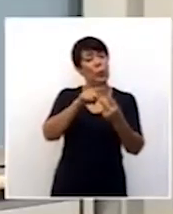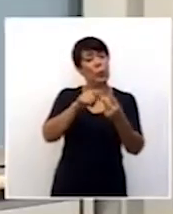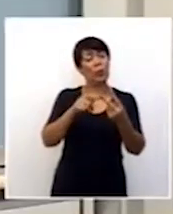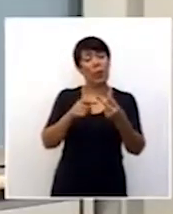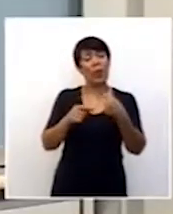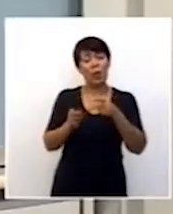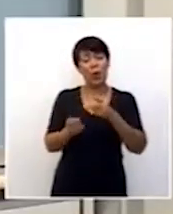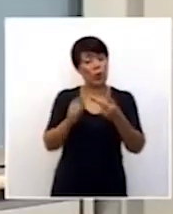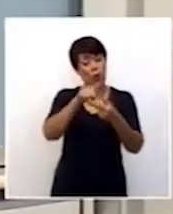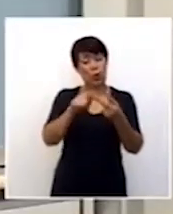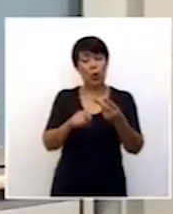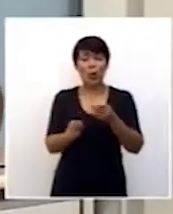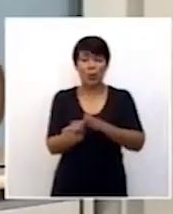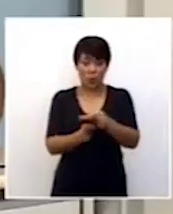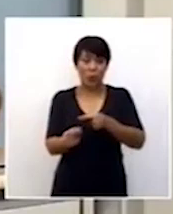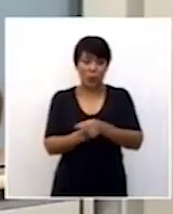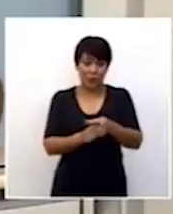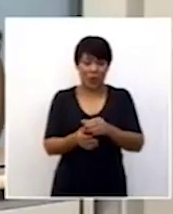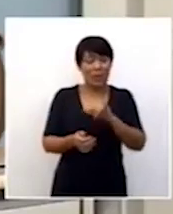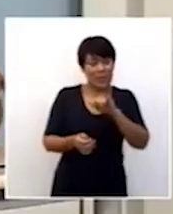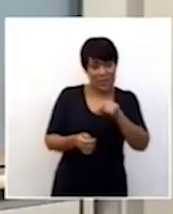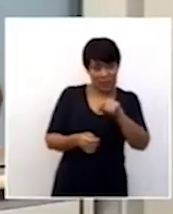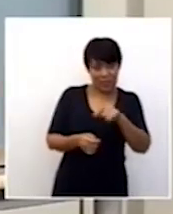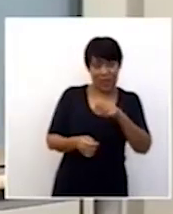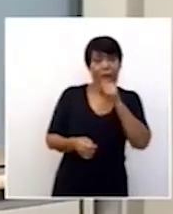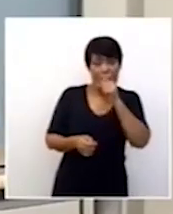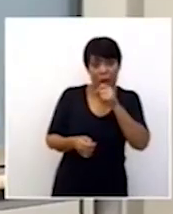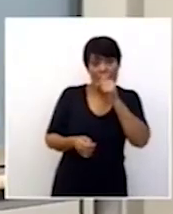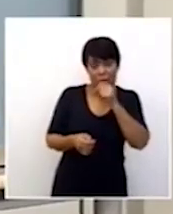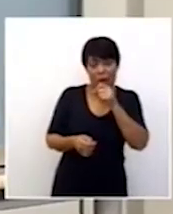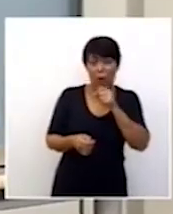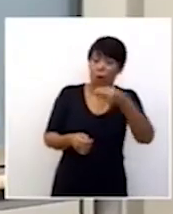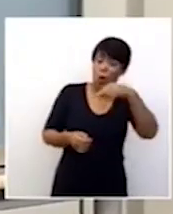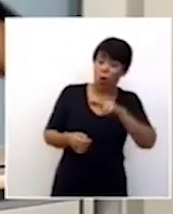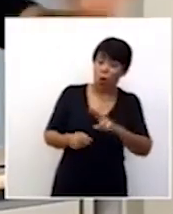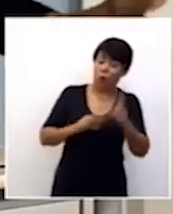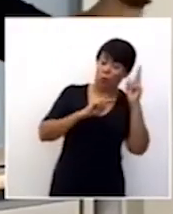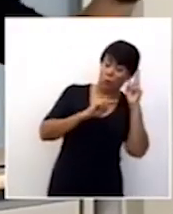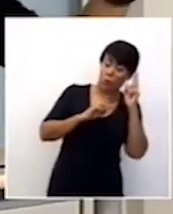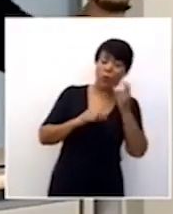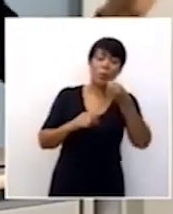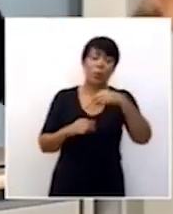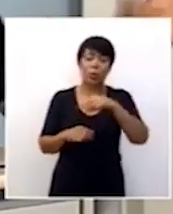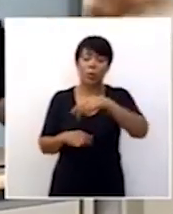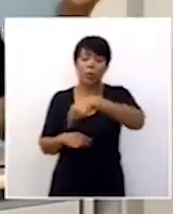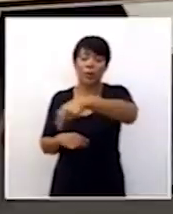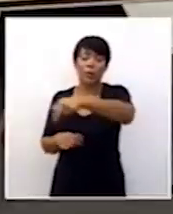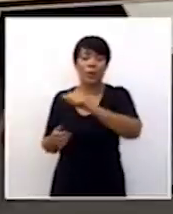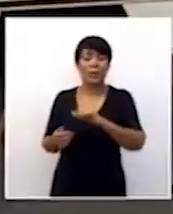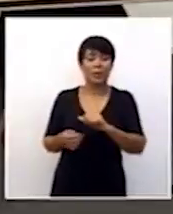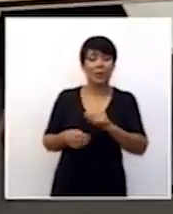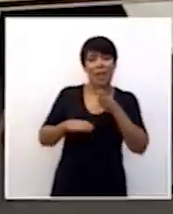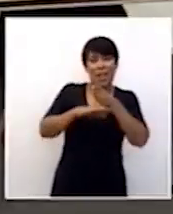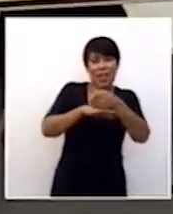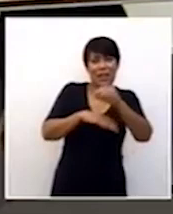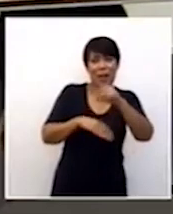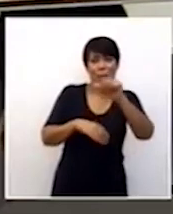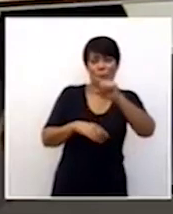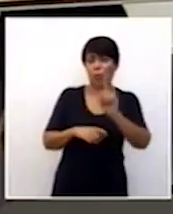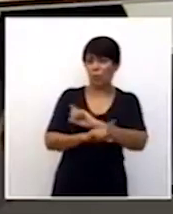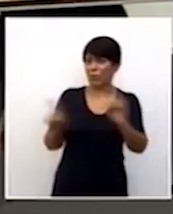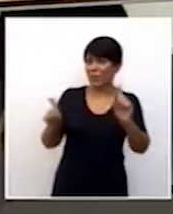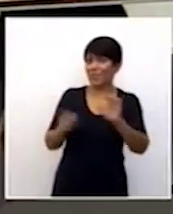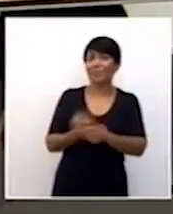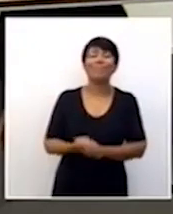dois né? conselhos. Se você está com muita tosse, ou você fica na sua cama, ou você vai a pé. Por favor, não entra no bonde. Não entra no